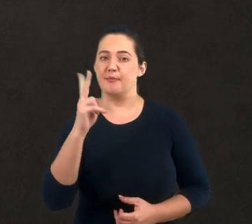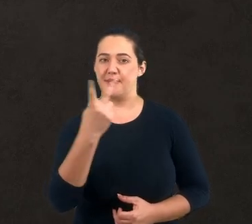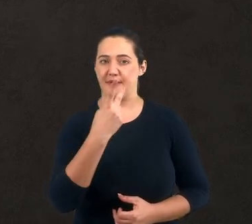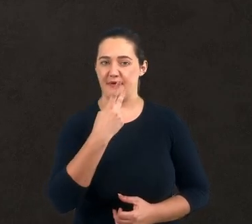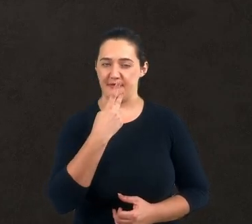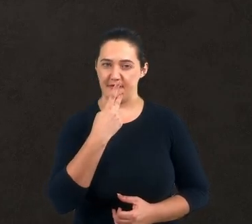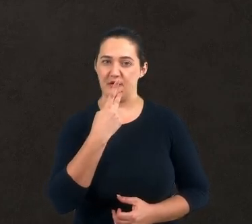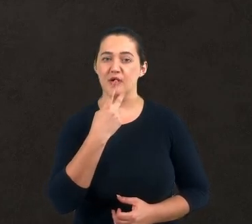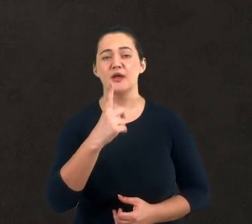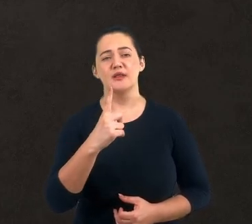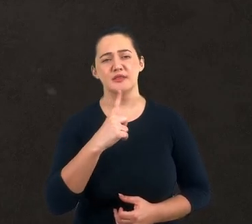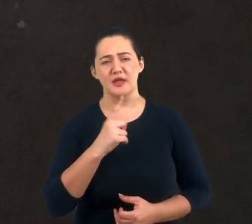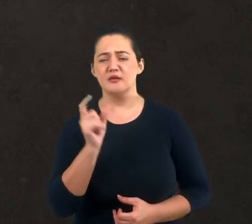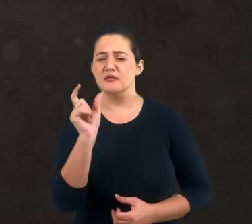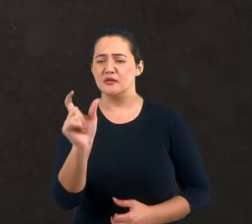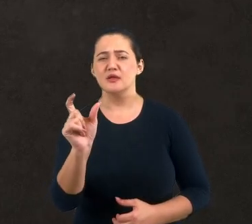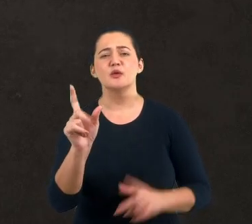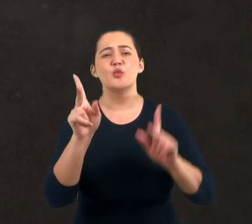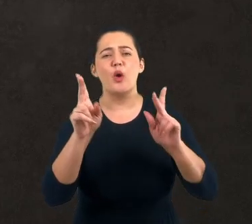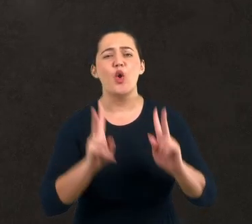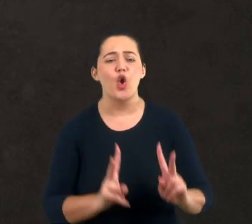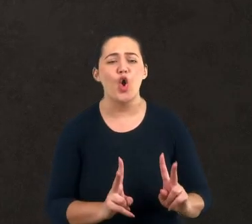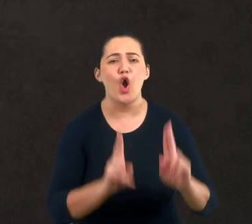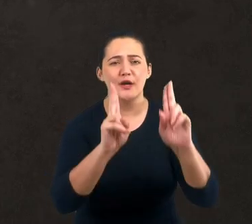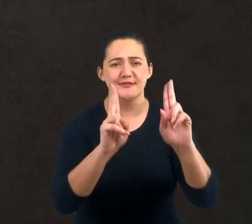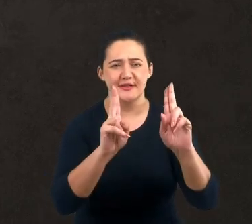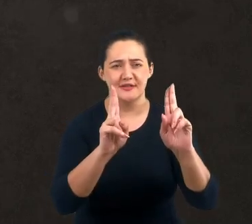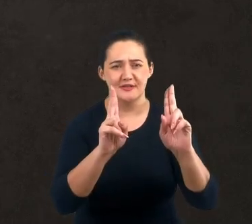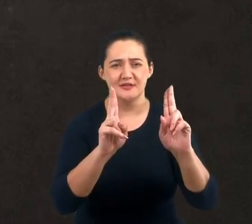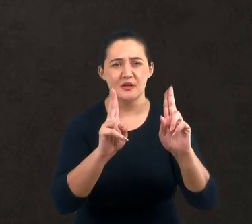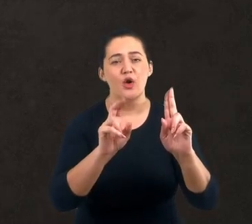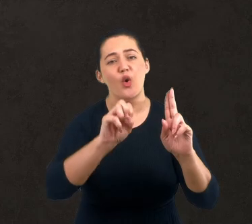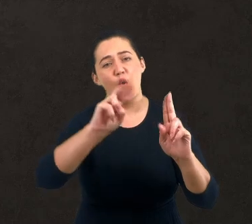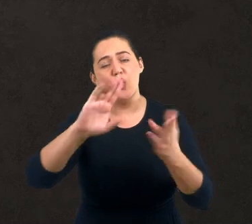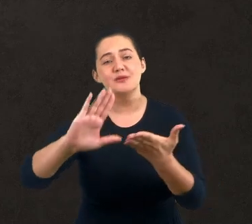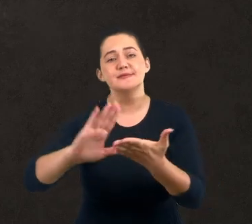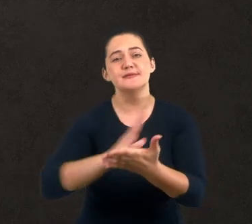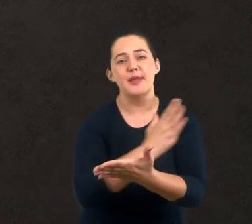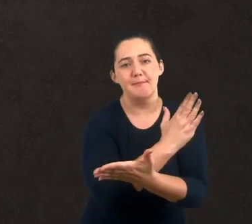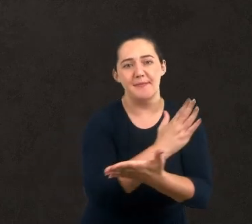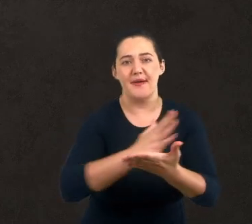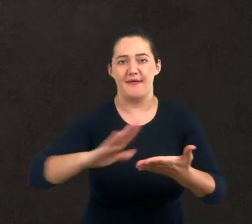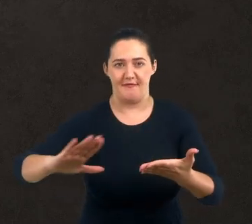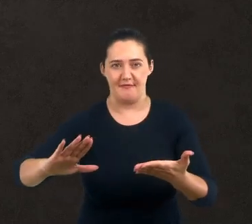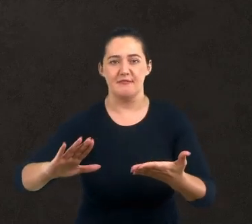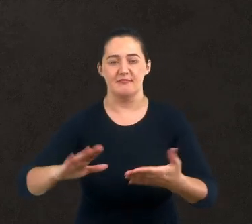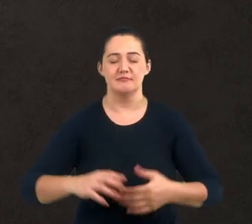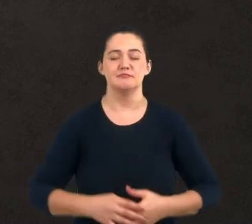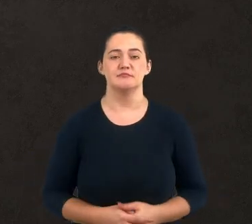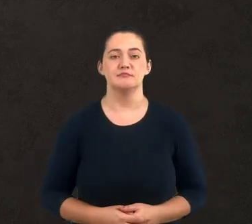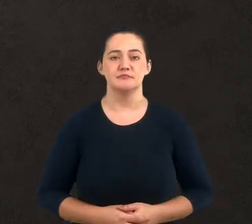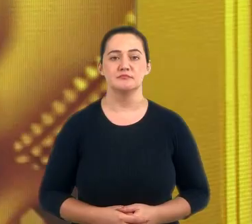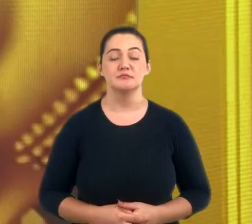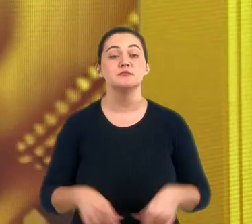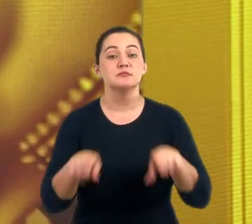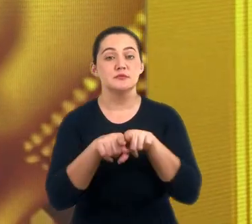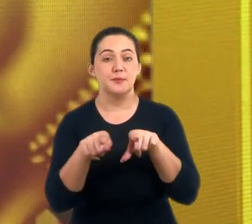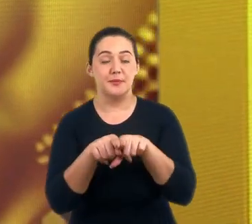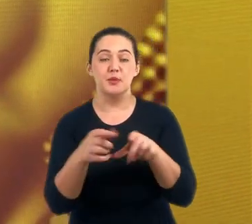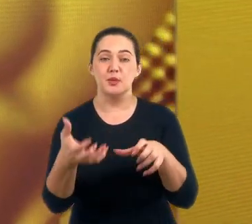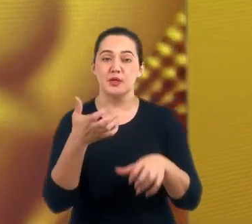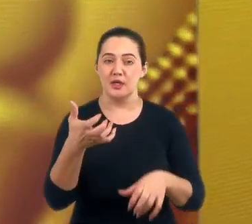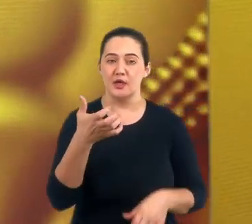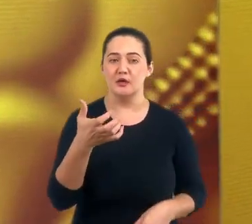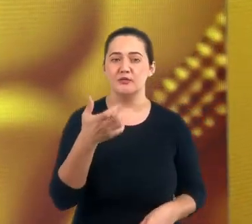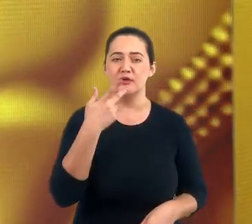hebraica usada aqui tem a conotação literal de cortar, no sentido de separar de uma porção maior. Também eu